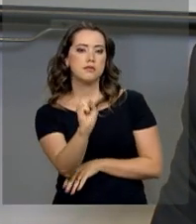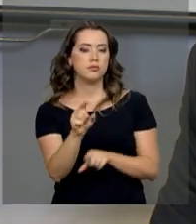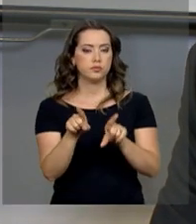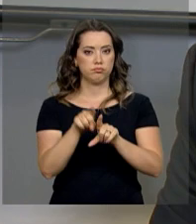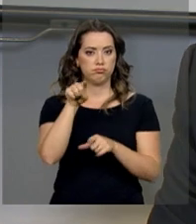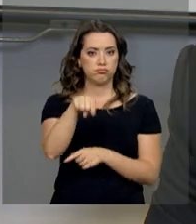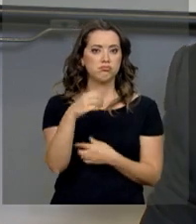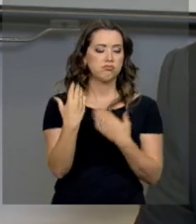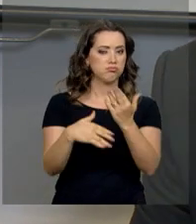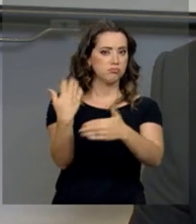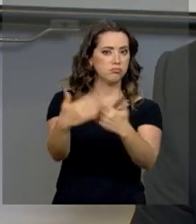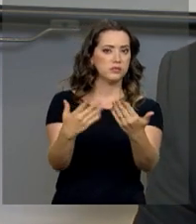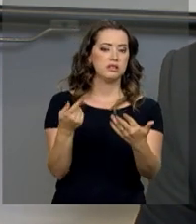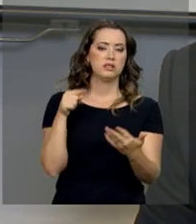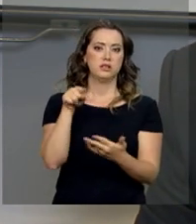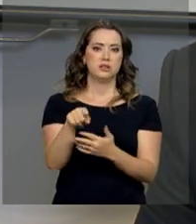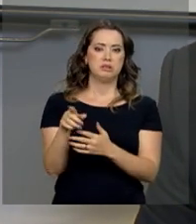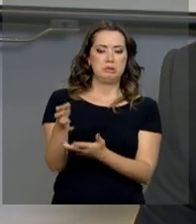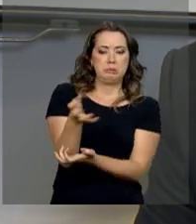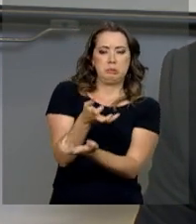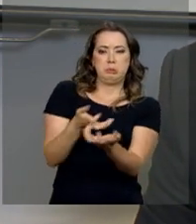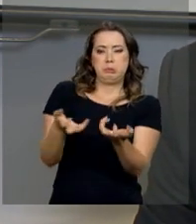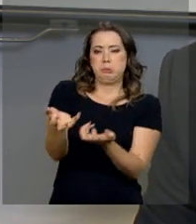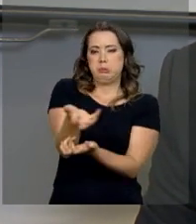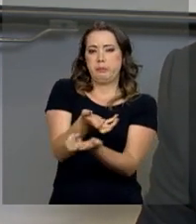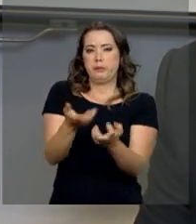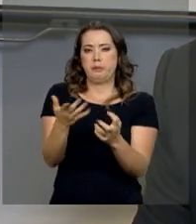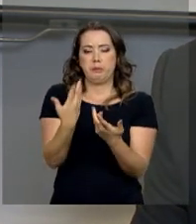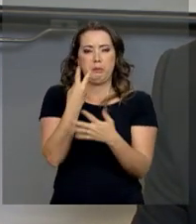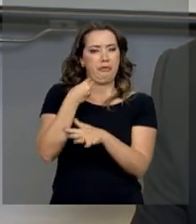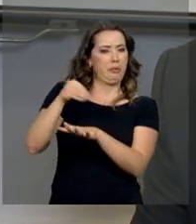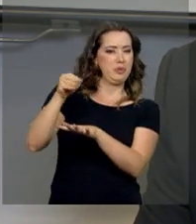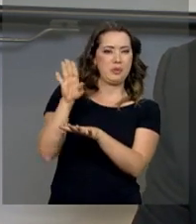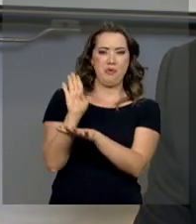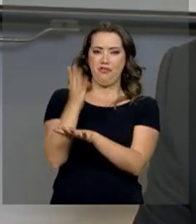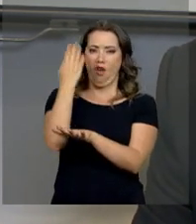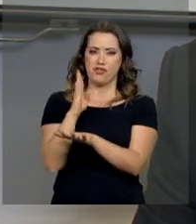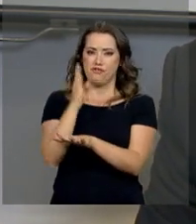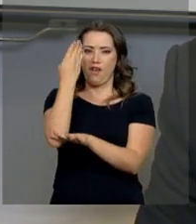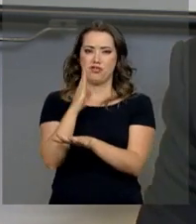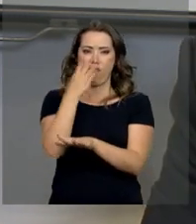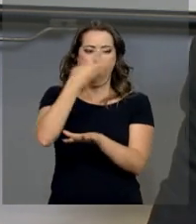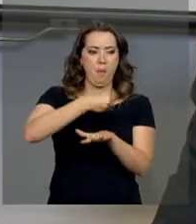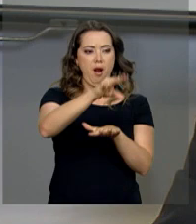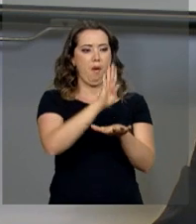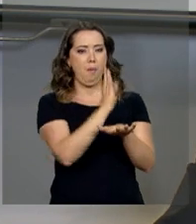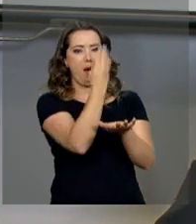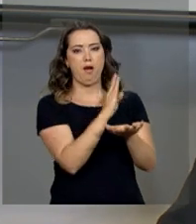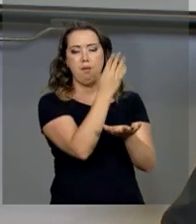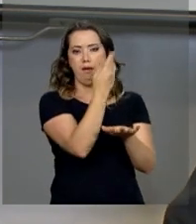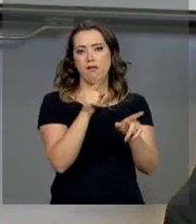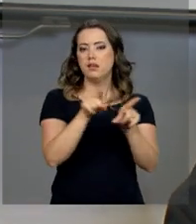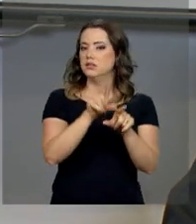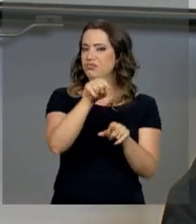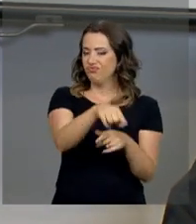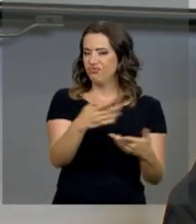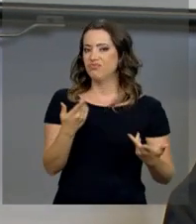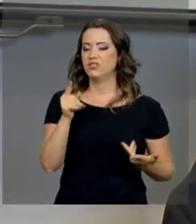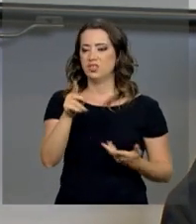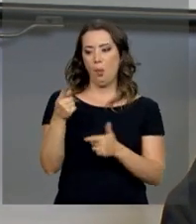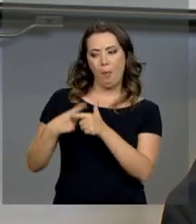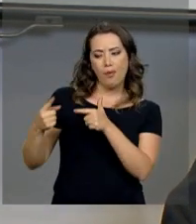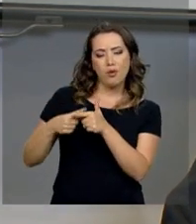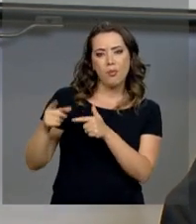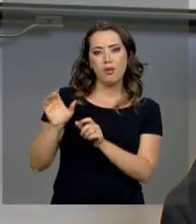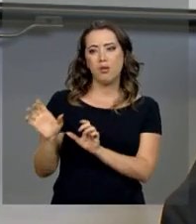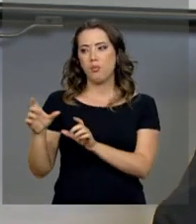o efeito de turbar, de desinformar, de criar situações que